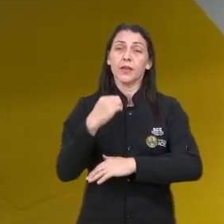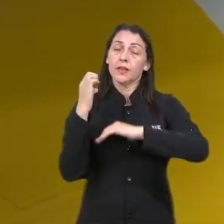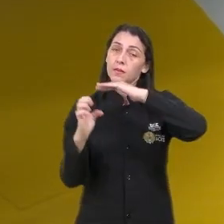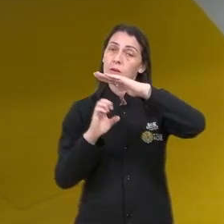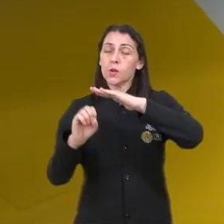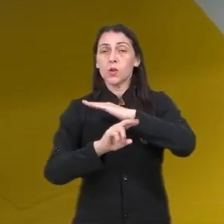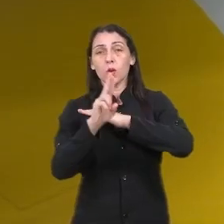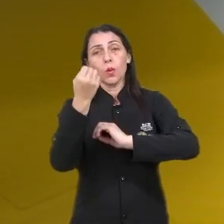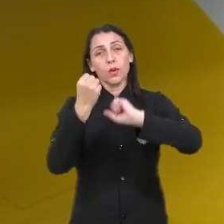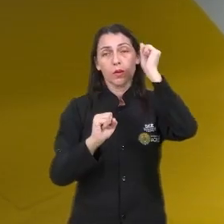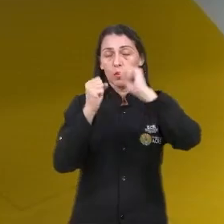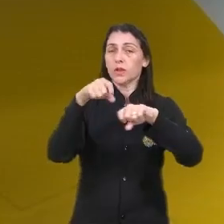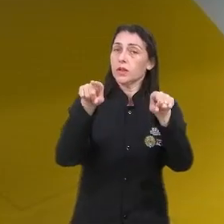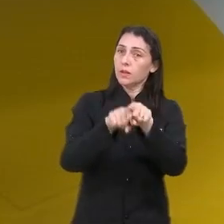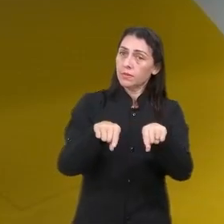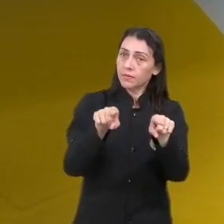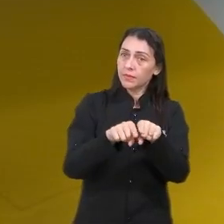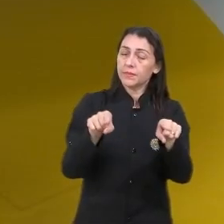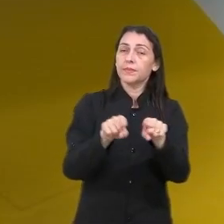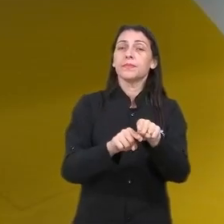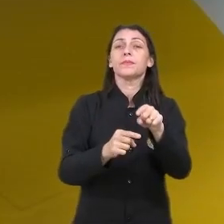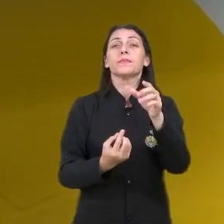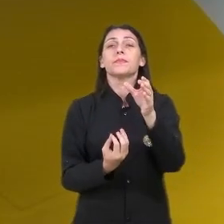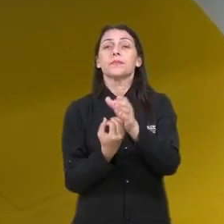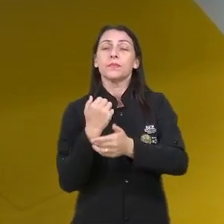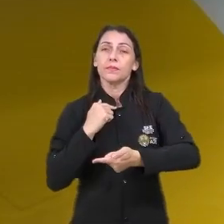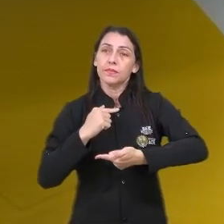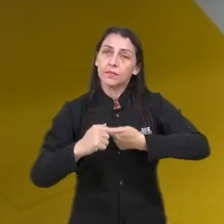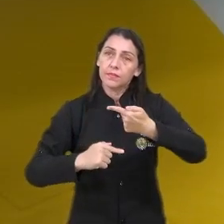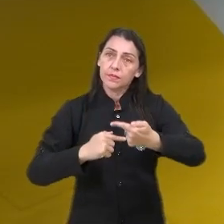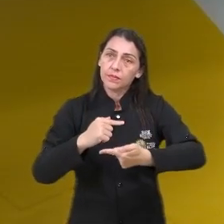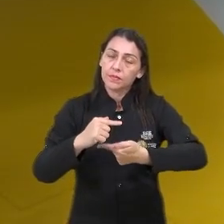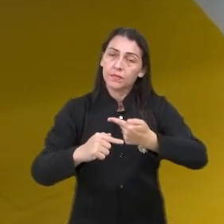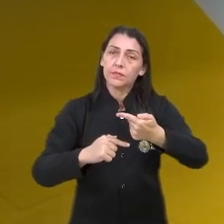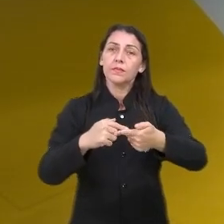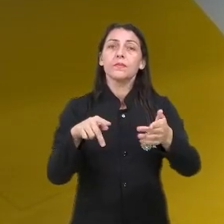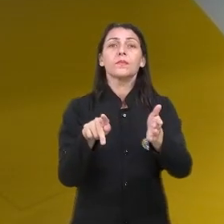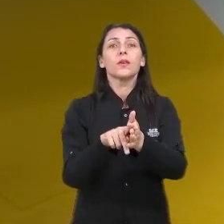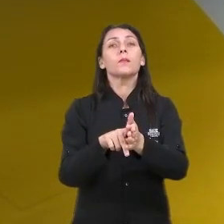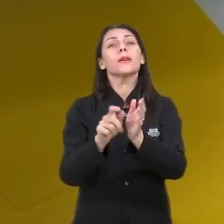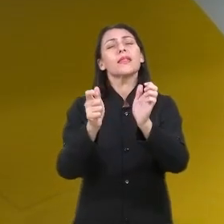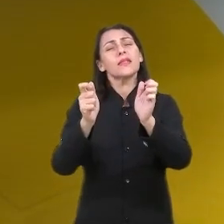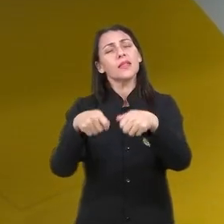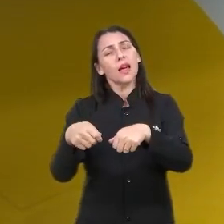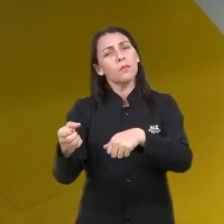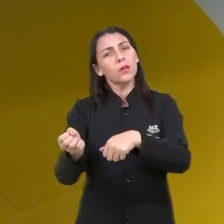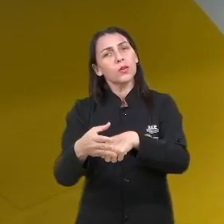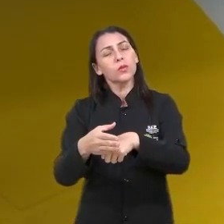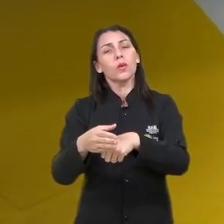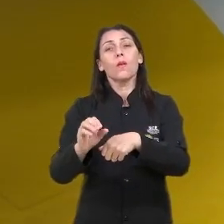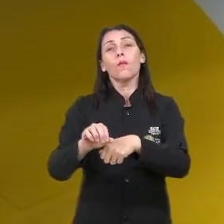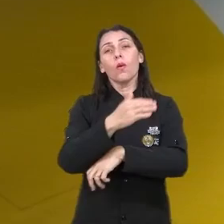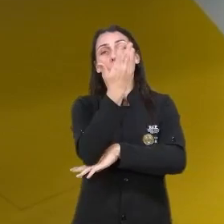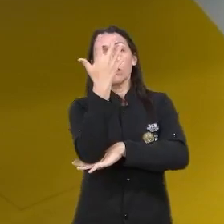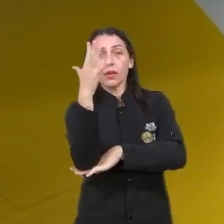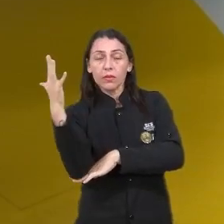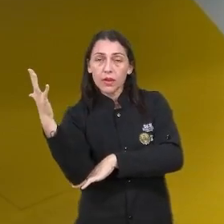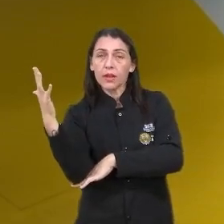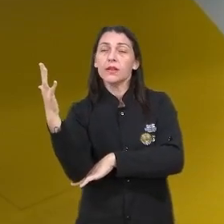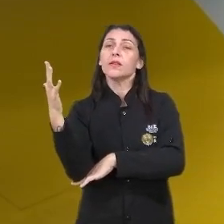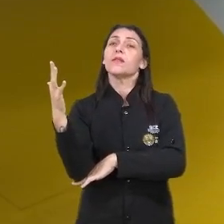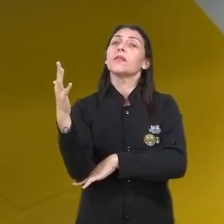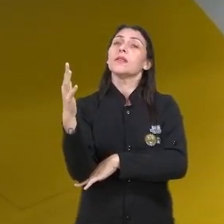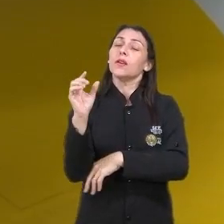empresas e pelas indústrias. As matérias-primas de fontes renováveis ou não, naturais, elas vão